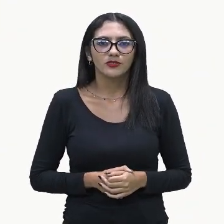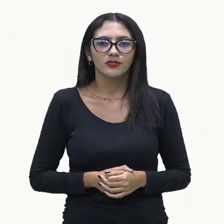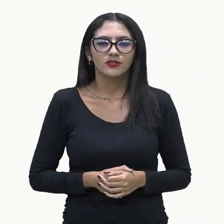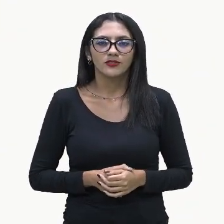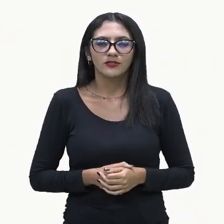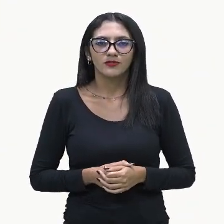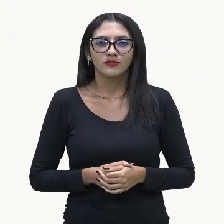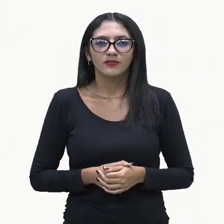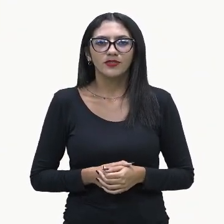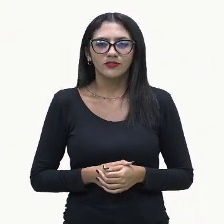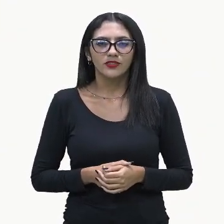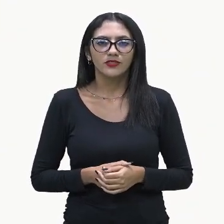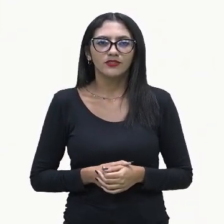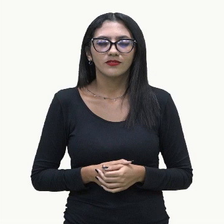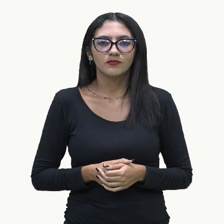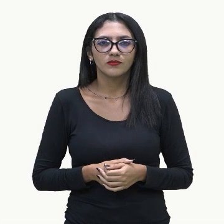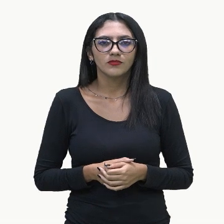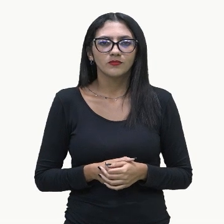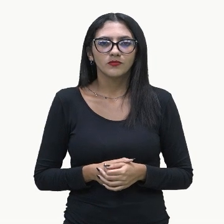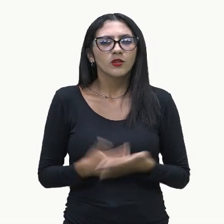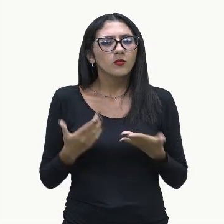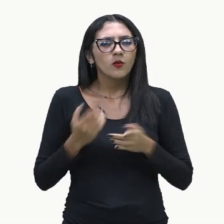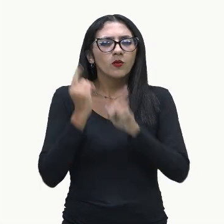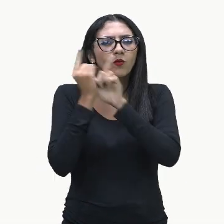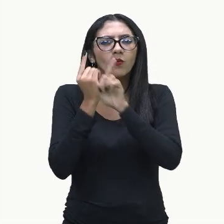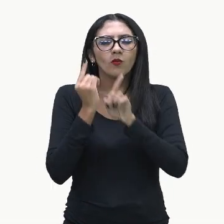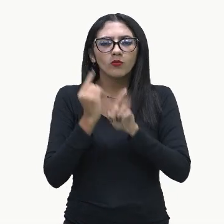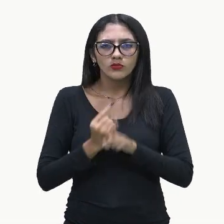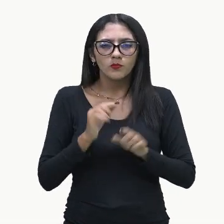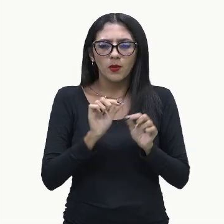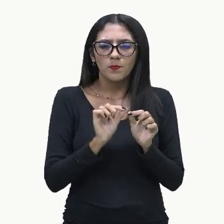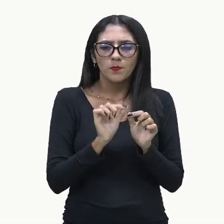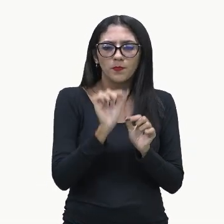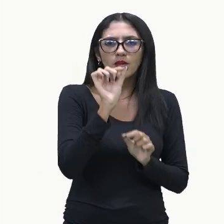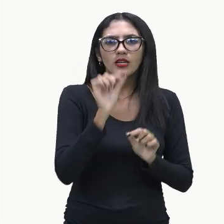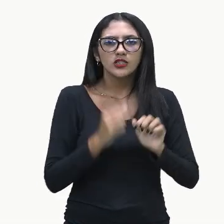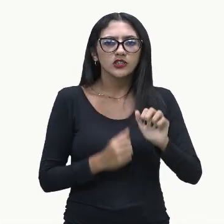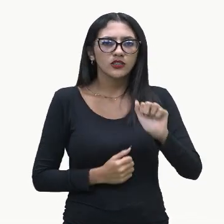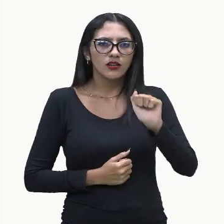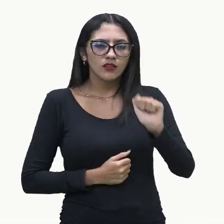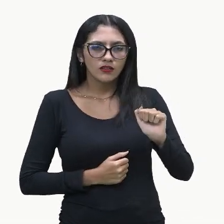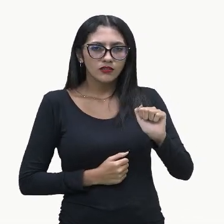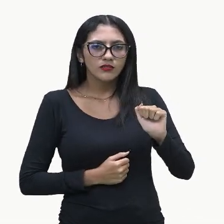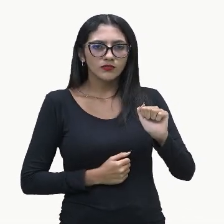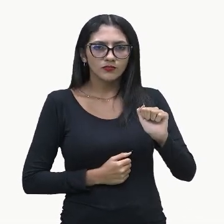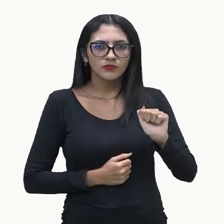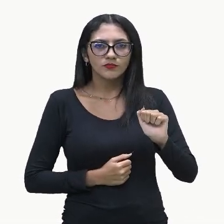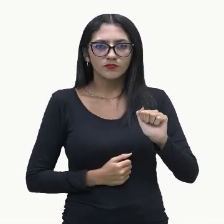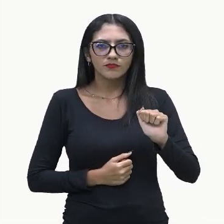Qual é o valor da medida A, que é o nosso Azinho,